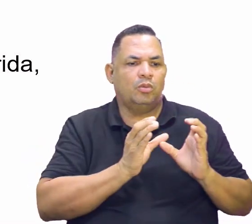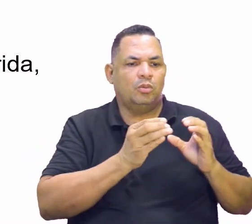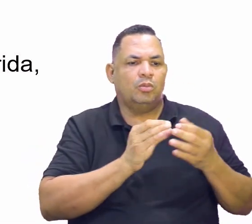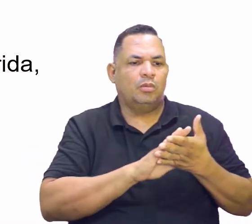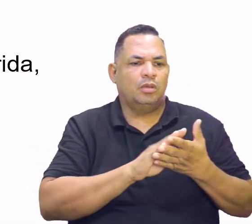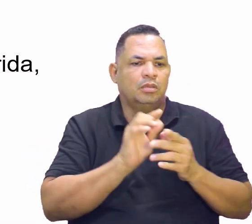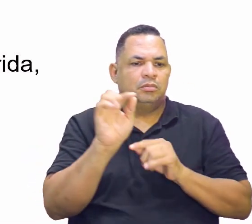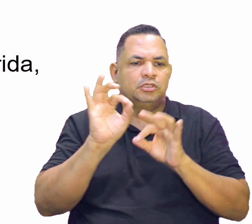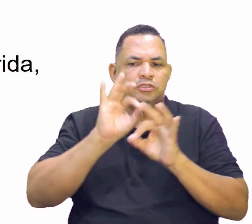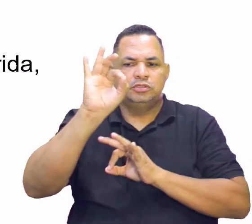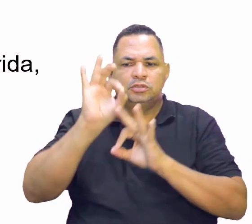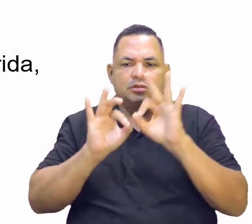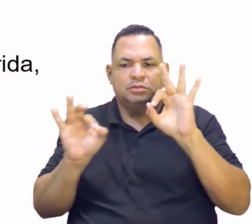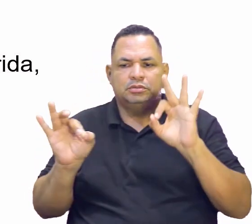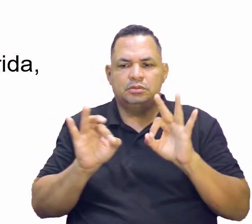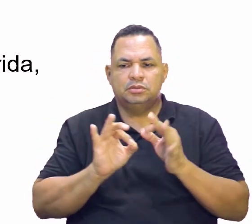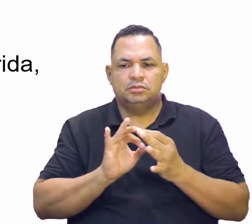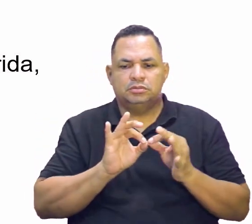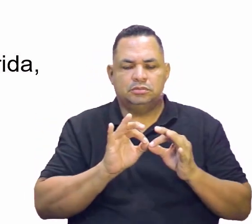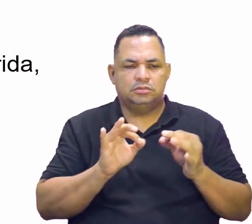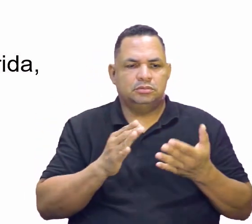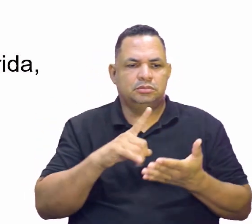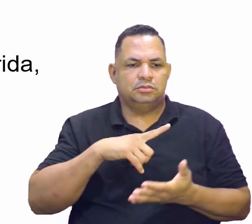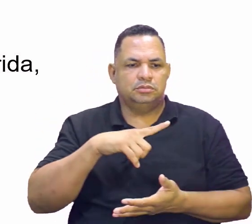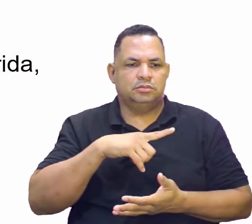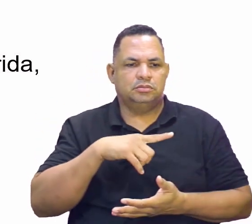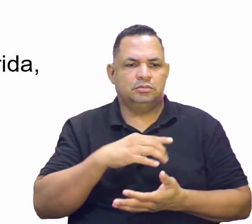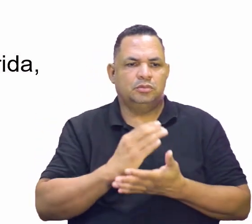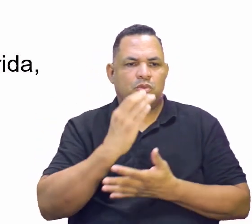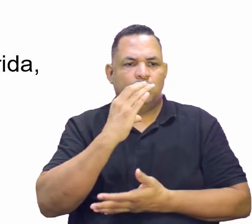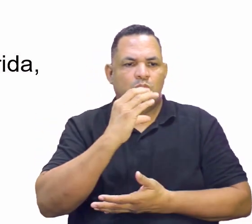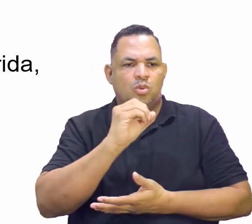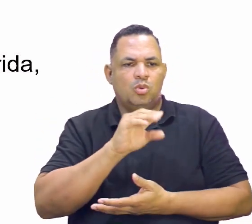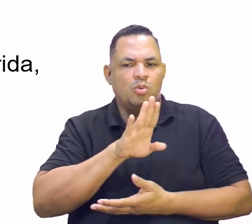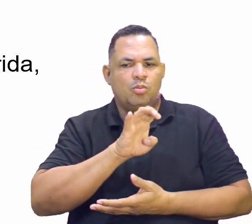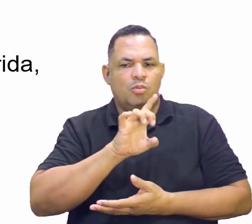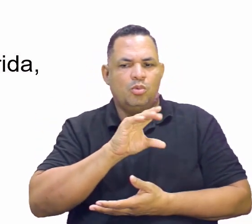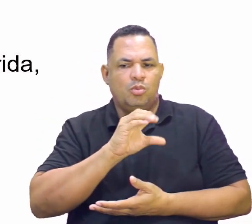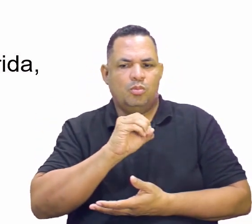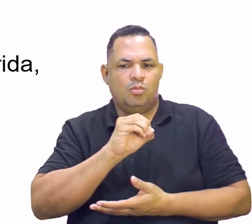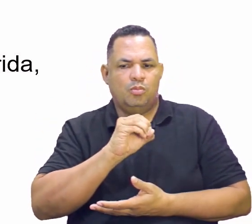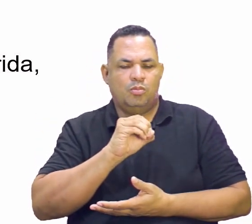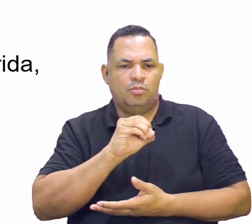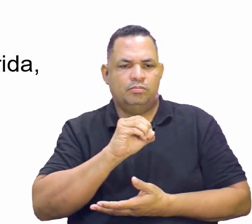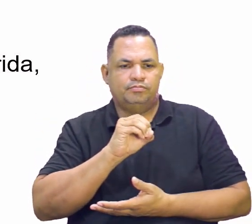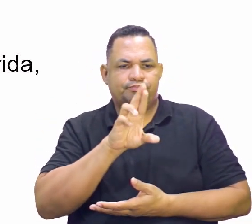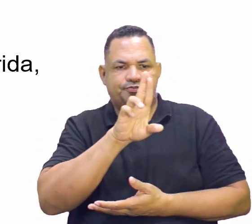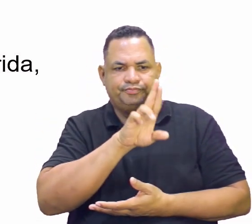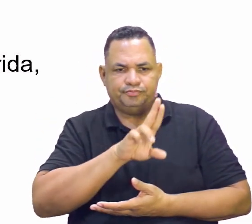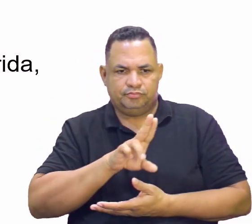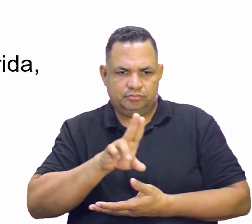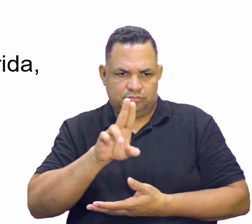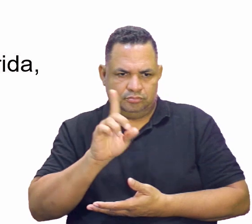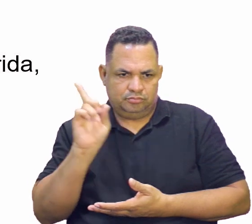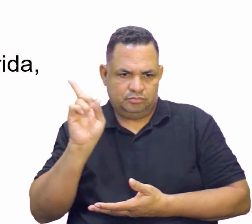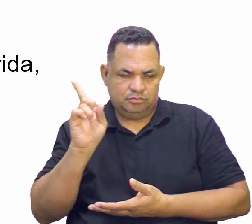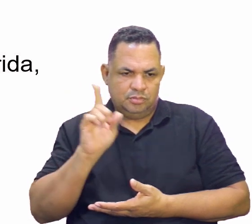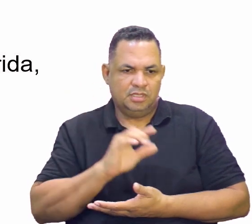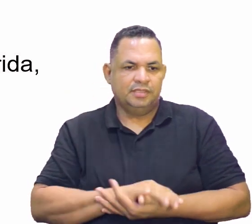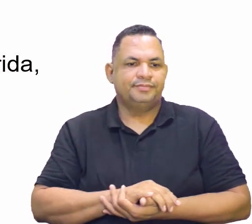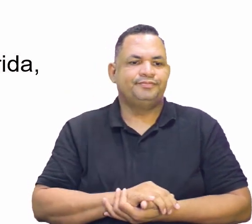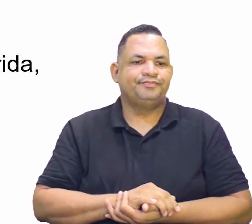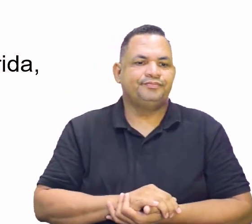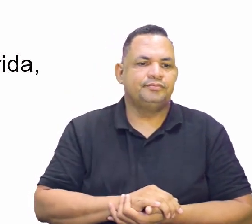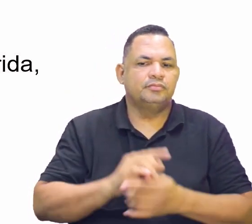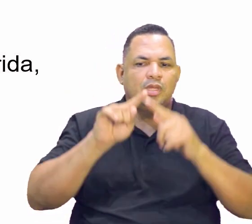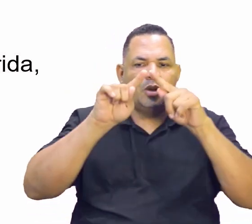o cubismo, né? Você já vê, ó, vem de cubo, né? Então aqui faz uso das formas geométricas. Estão marcadas a